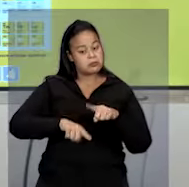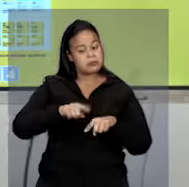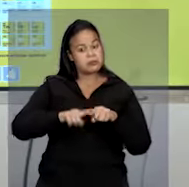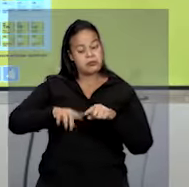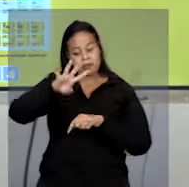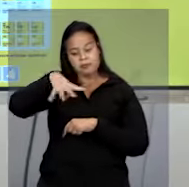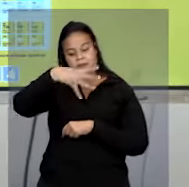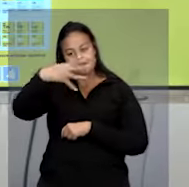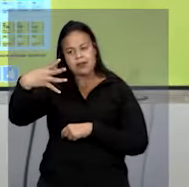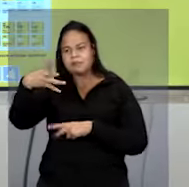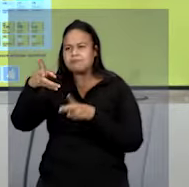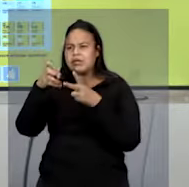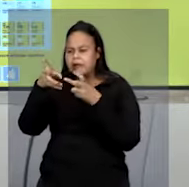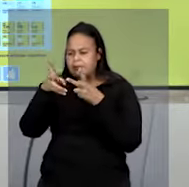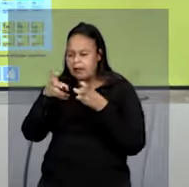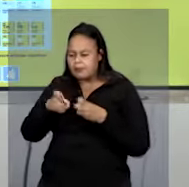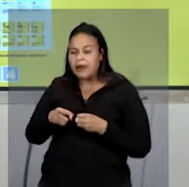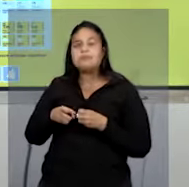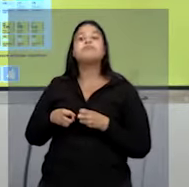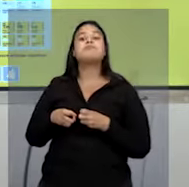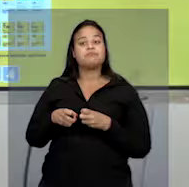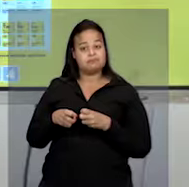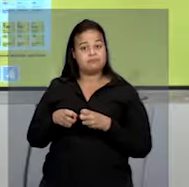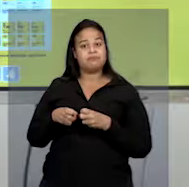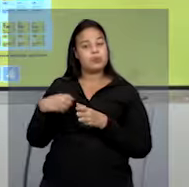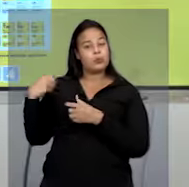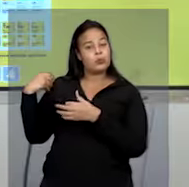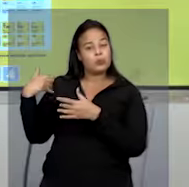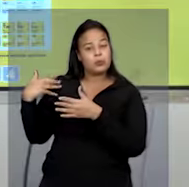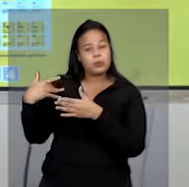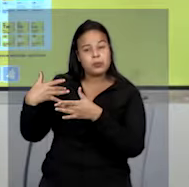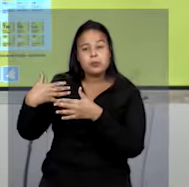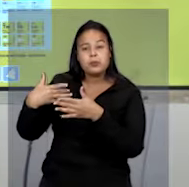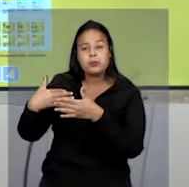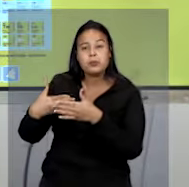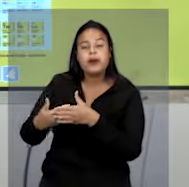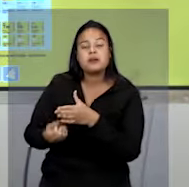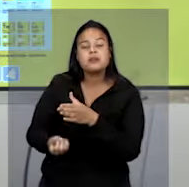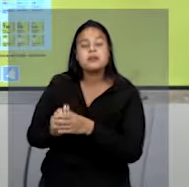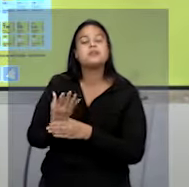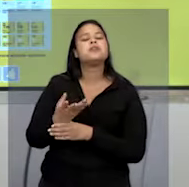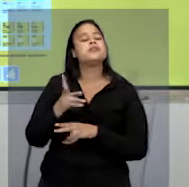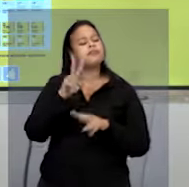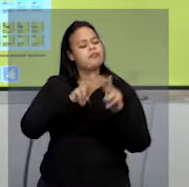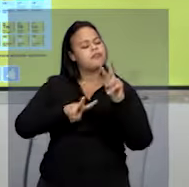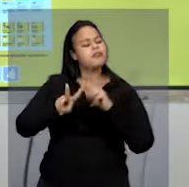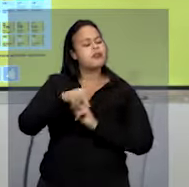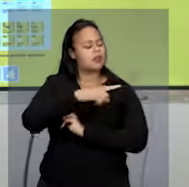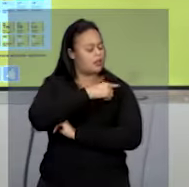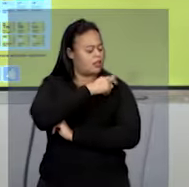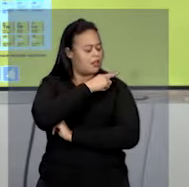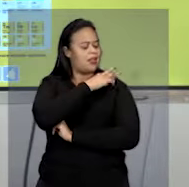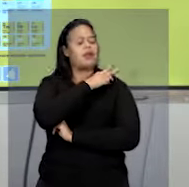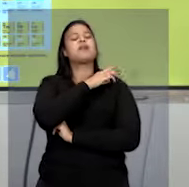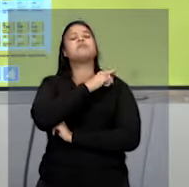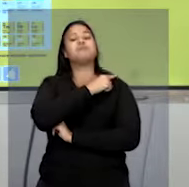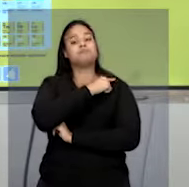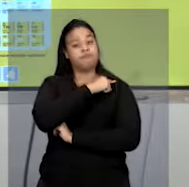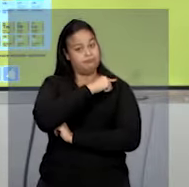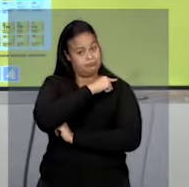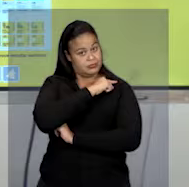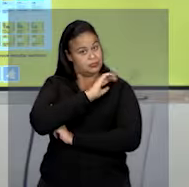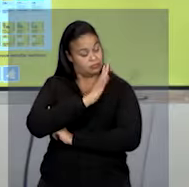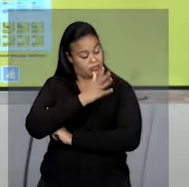essa tabela periódica que foi construída ao longo do tempo, você já viu isso na sua aula do ensino médio, do primeiro ano,